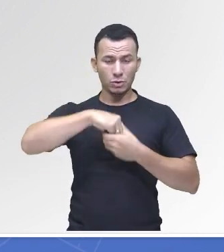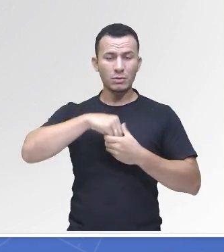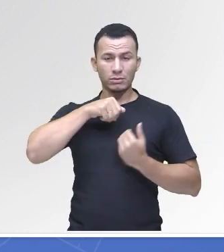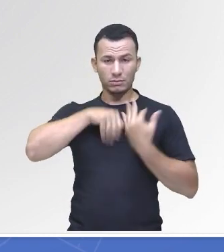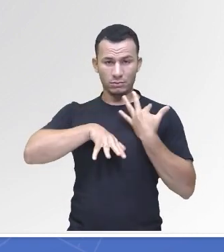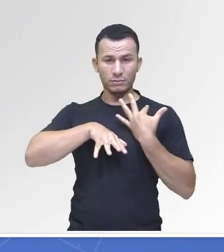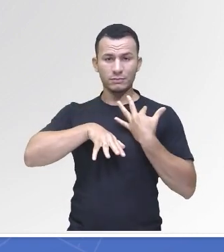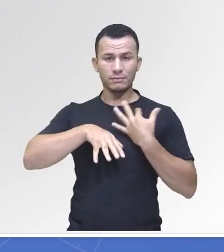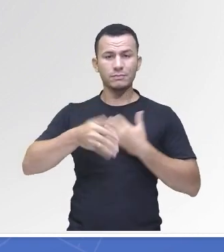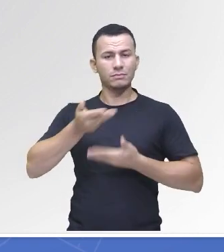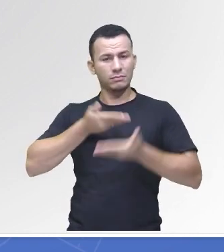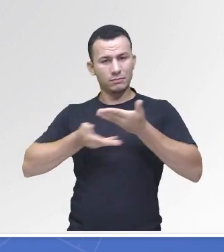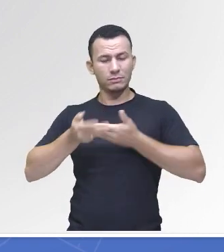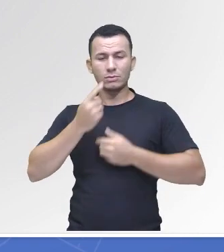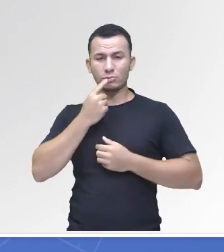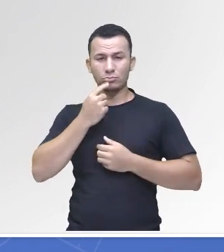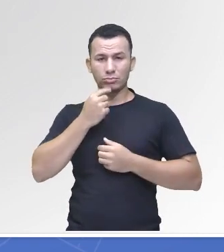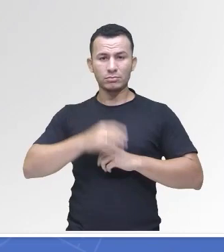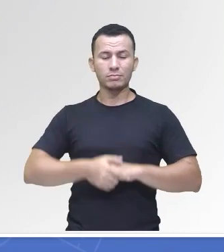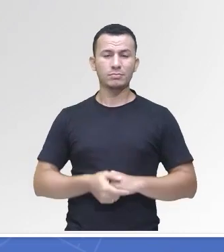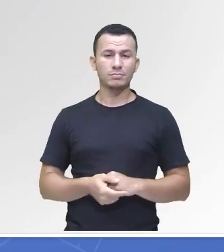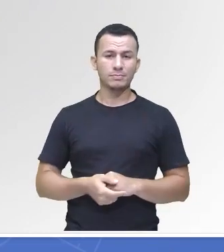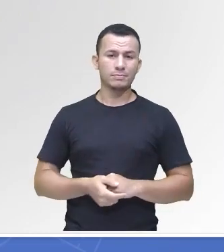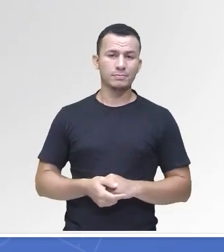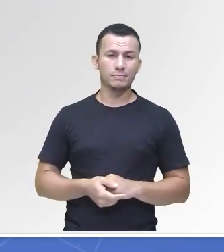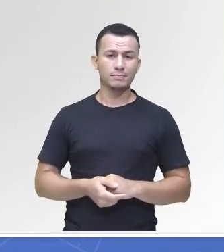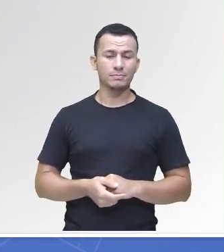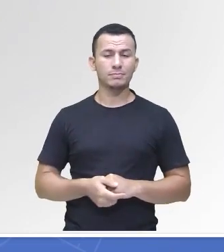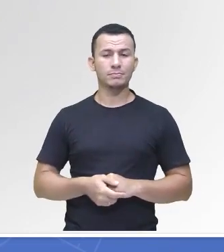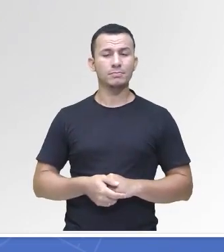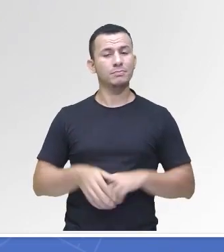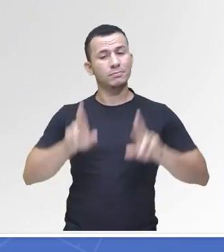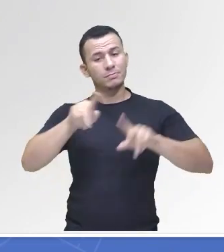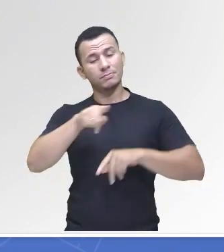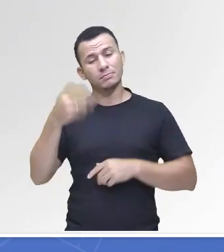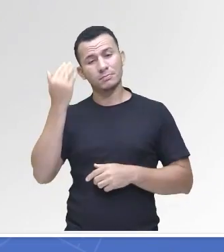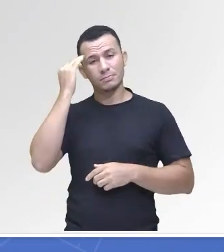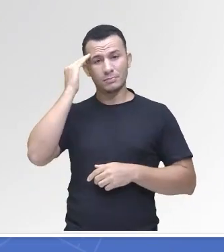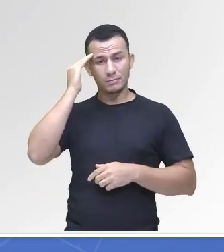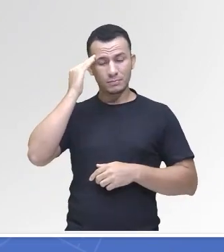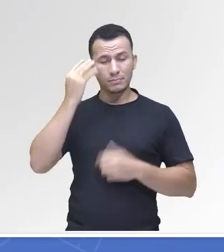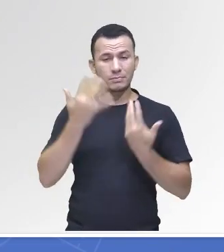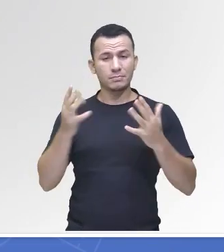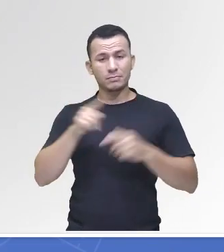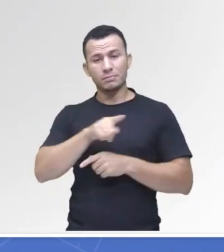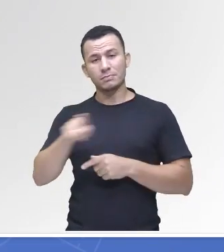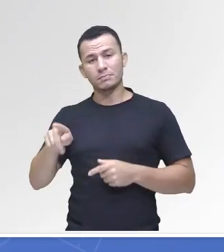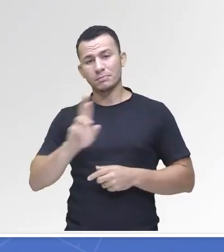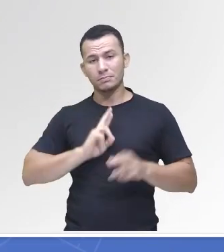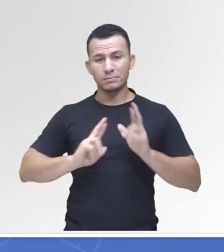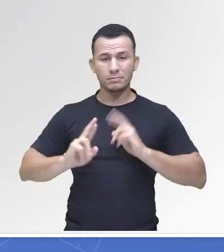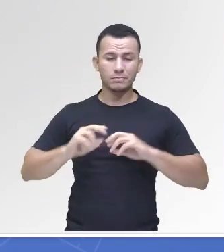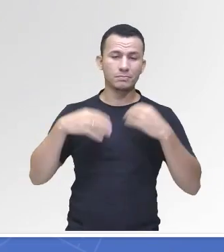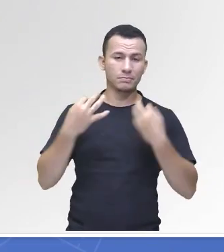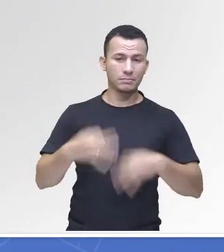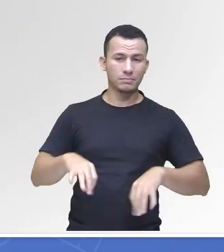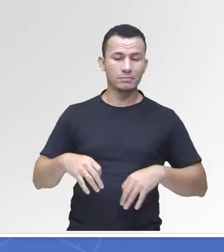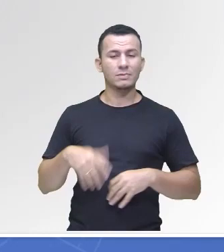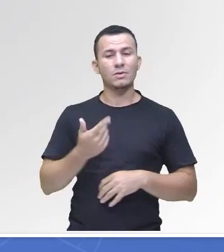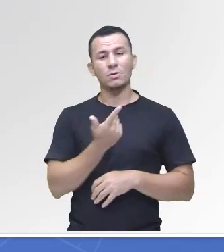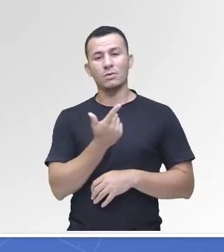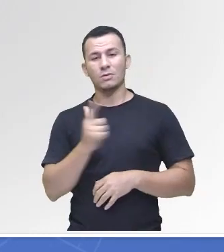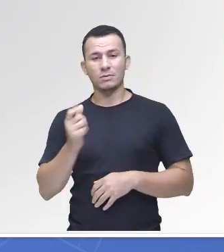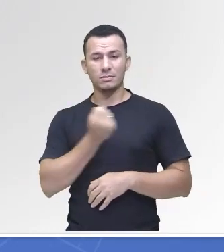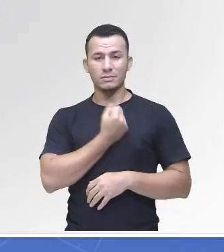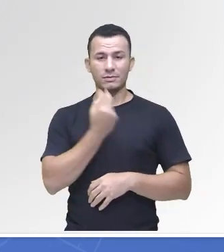para fazer essa troca gasosa, tá bom? Então eu espero que vocês tenham compreendido. Parabéns aos nossos alunos que acertaram. Vamos